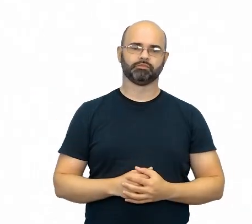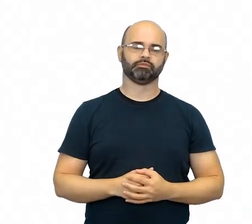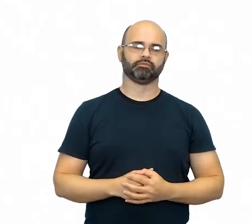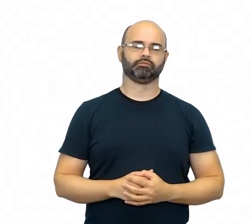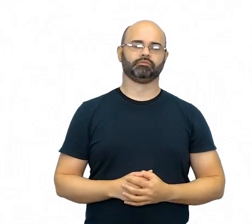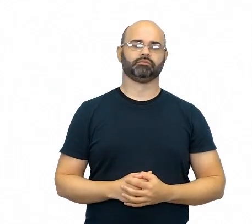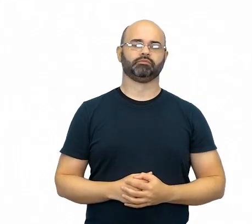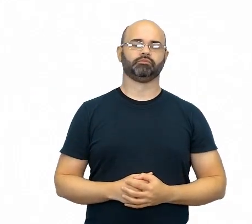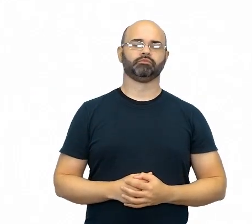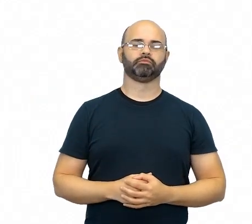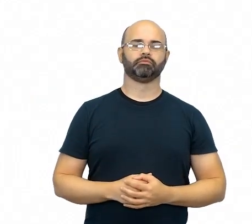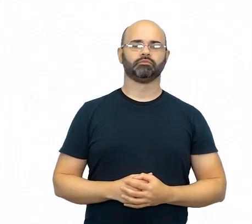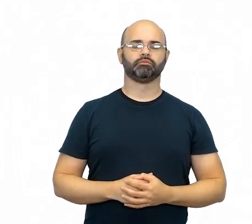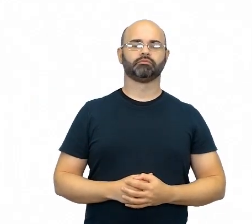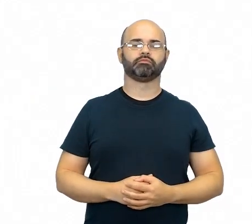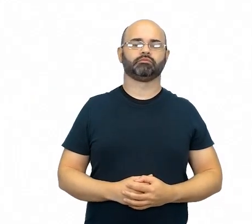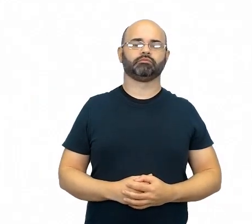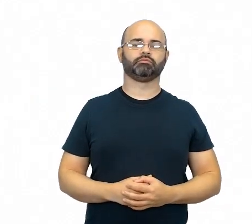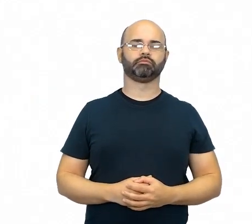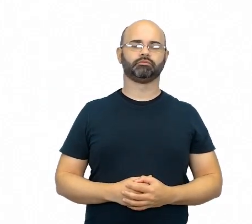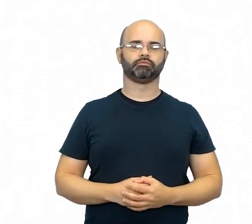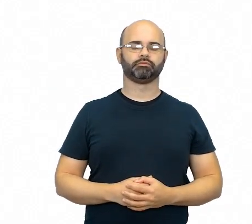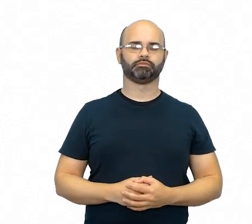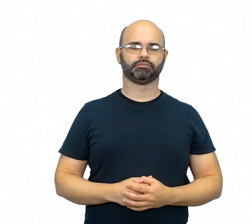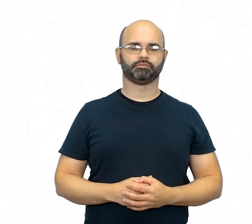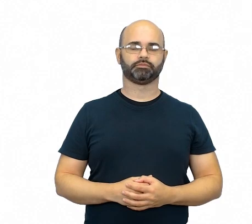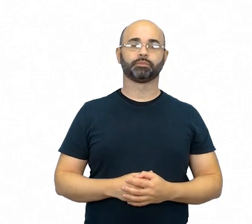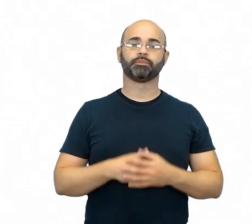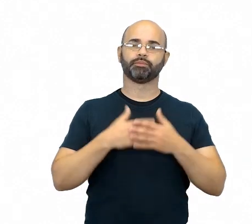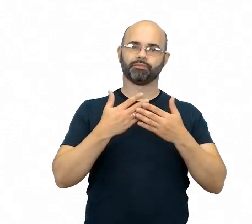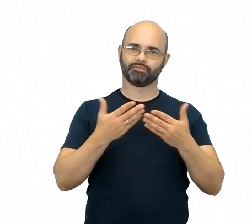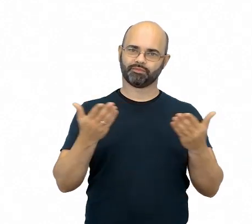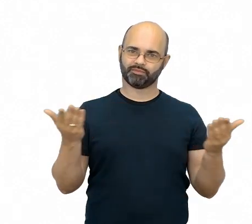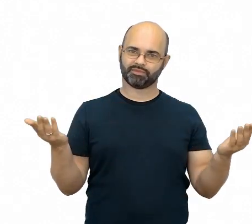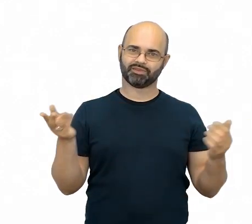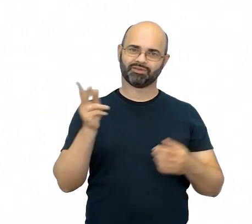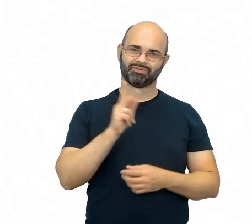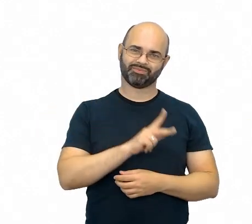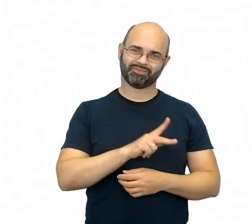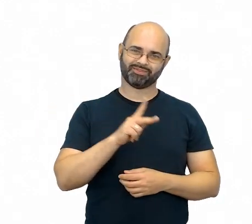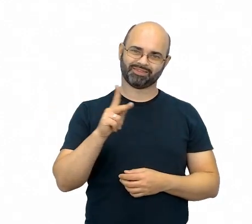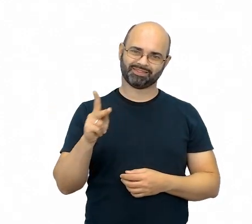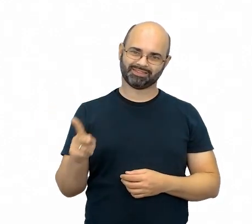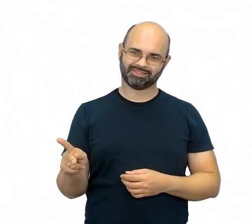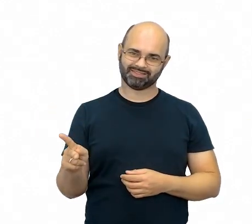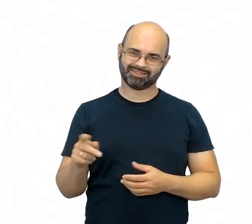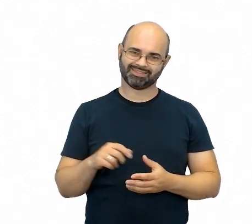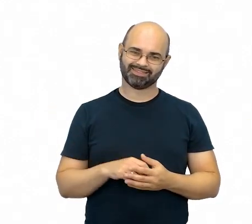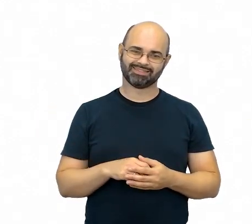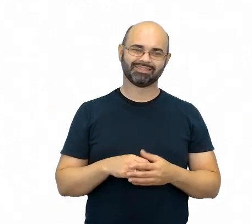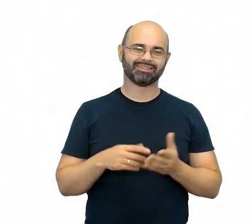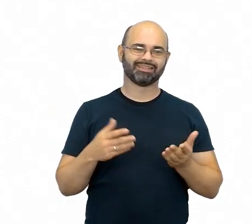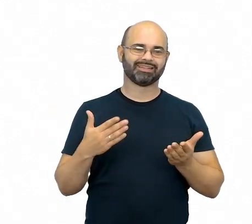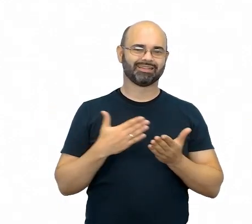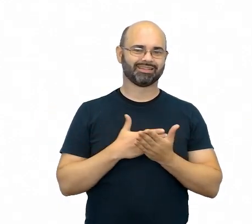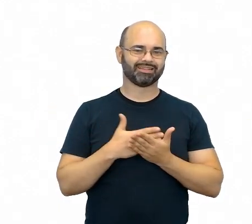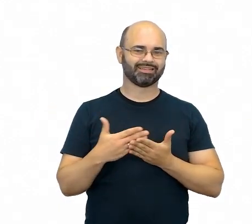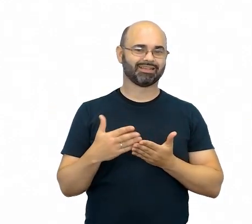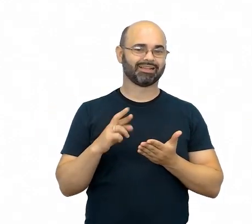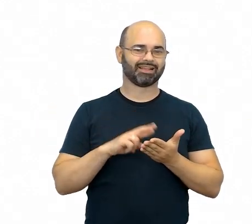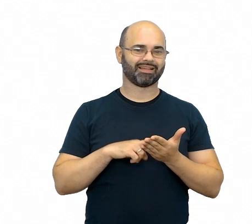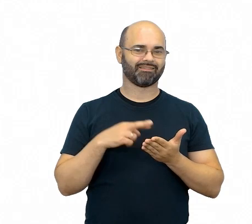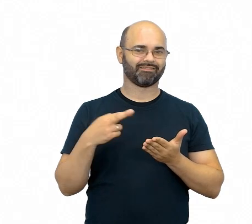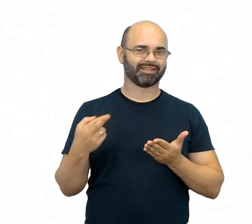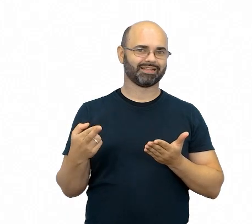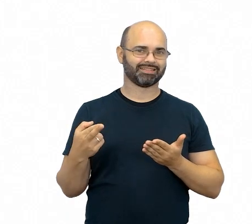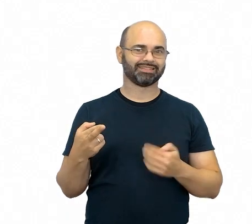Bem, colegas, professores e professoras, acabamos de passar em revista as 10